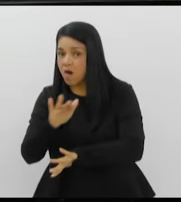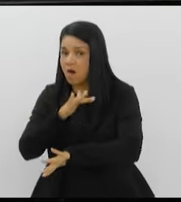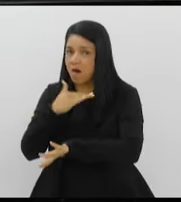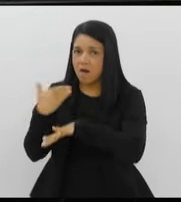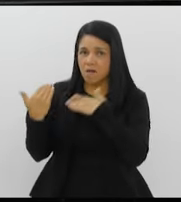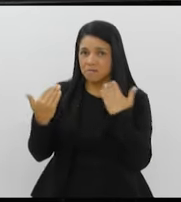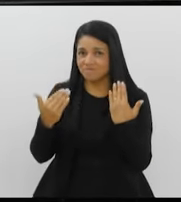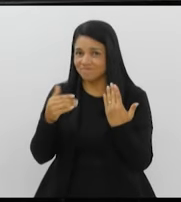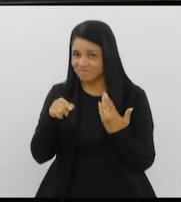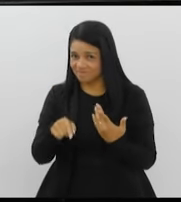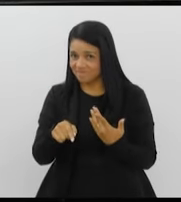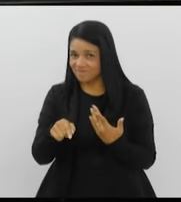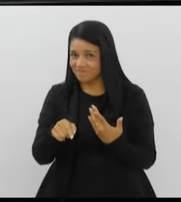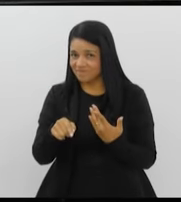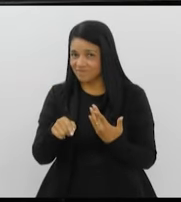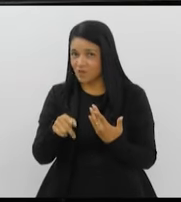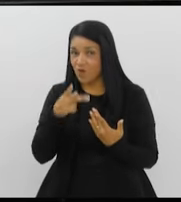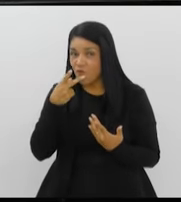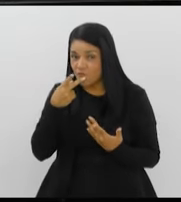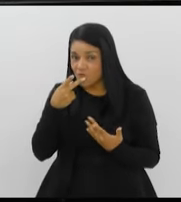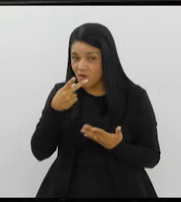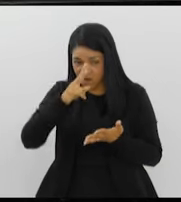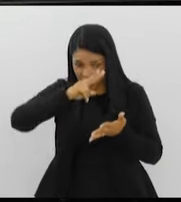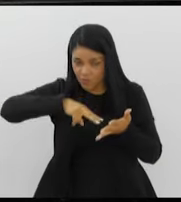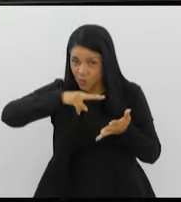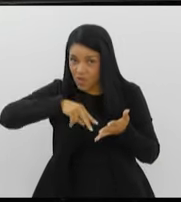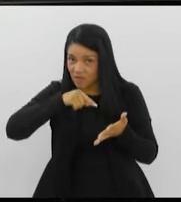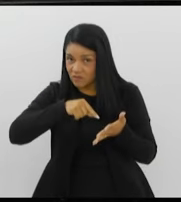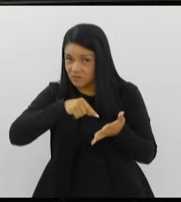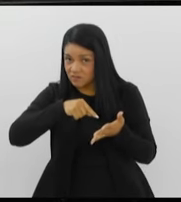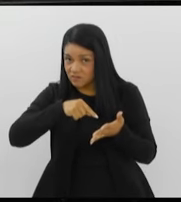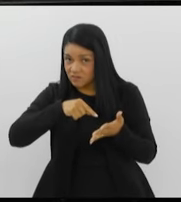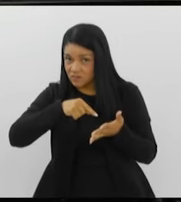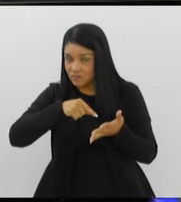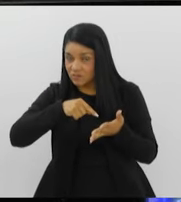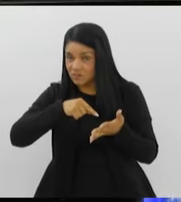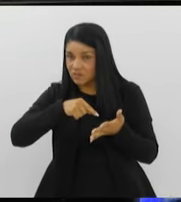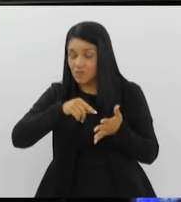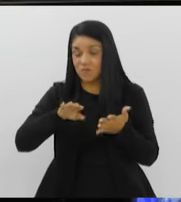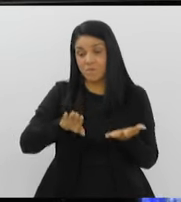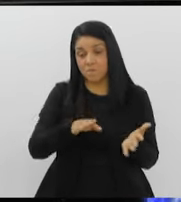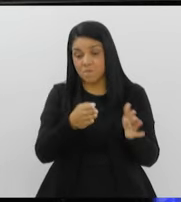que dizem. Olha o que está na petição. Foi morto,